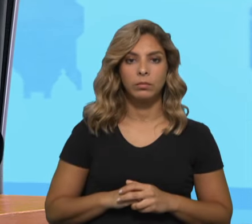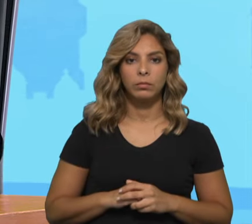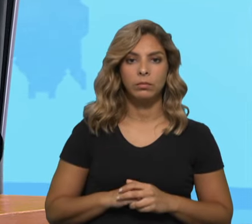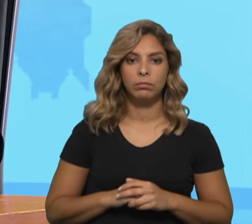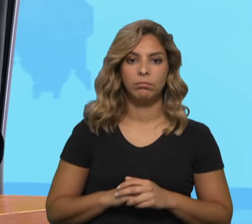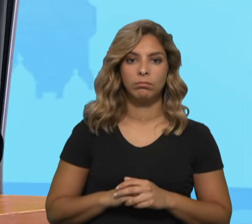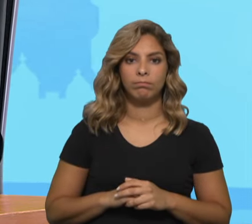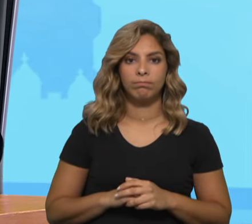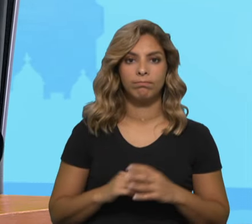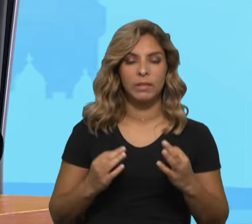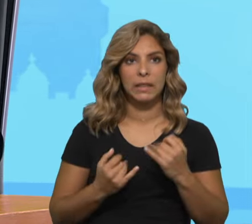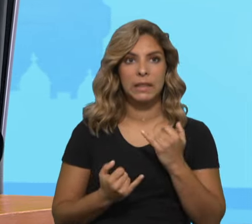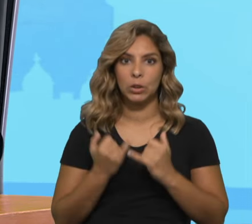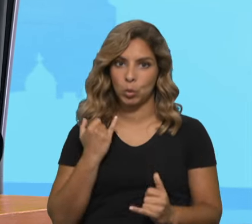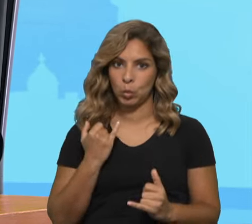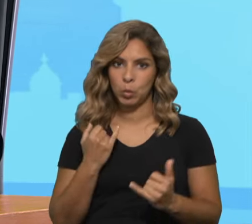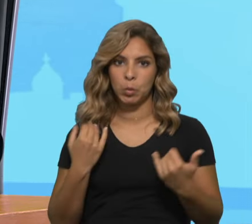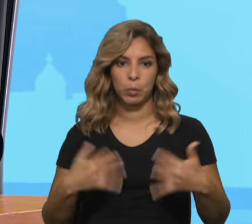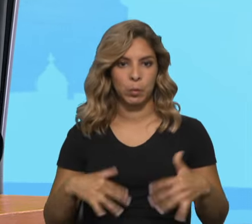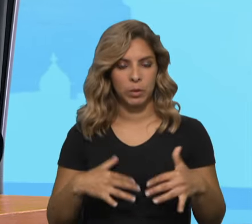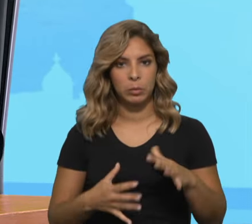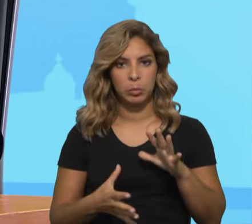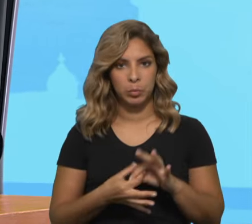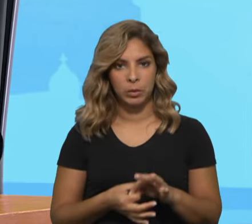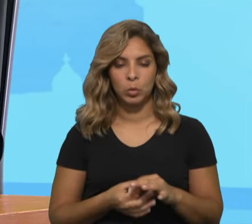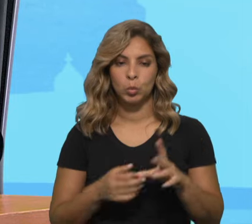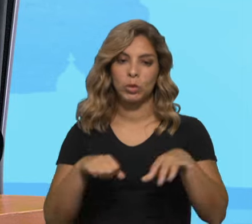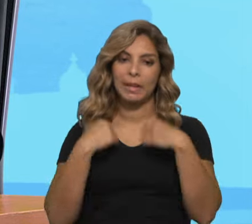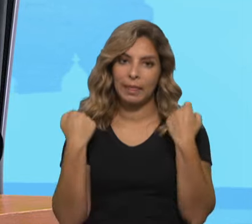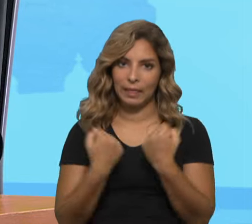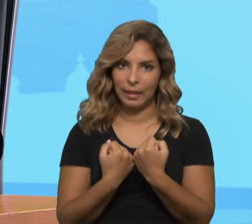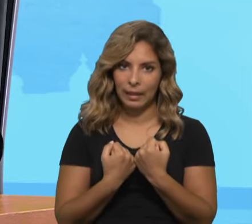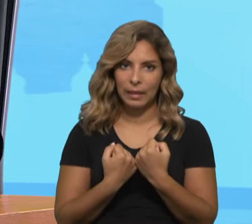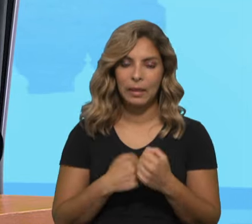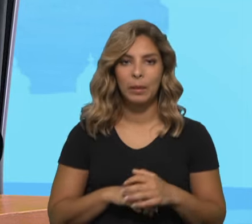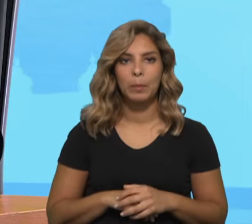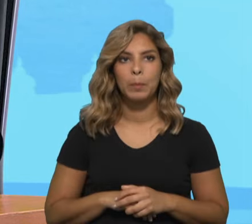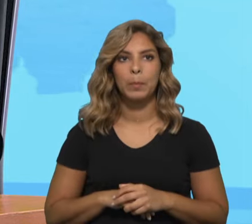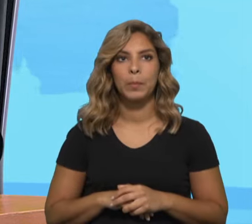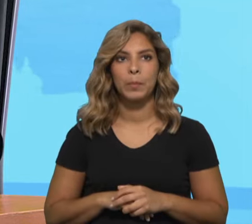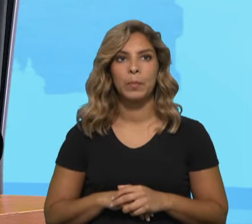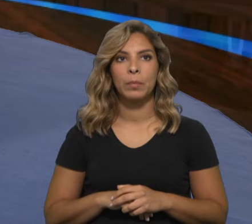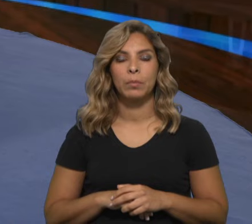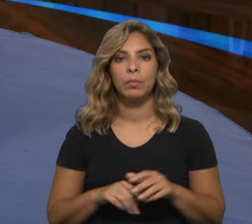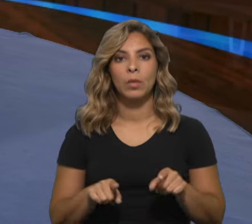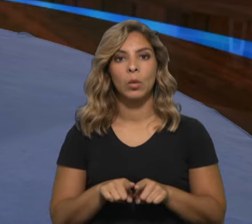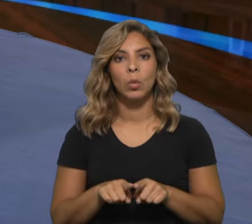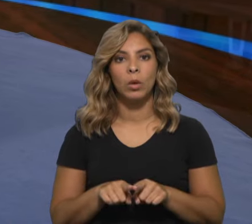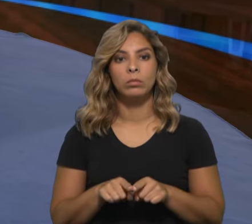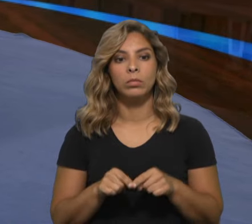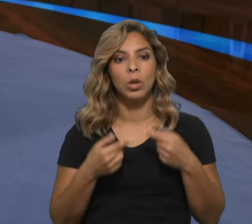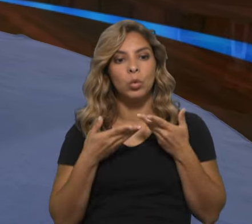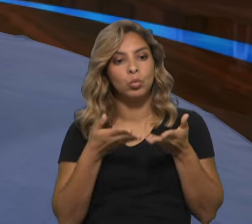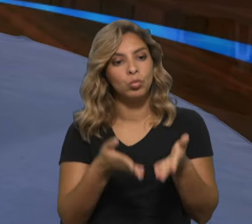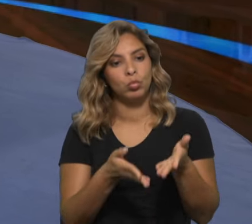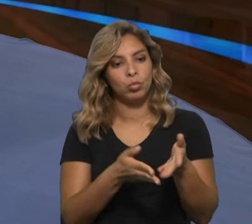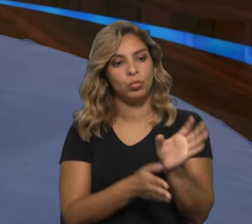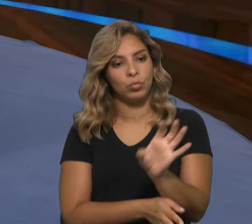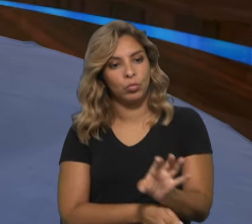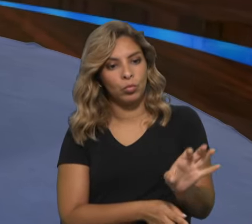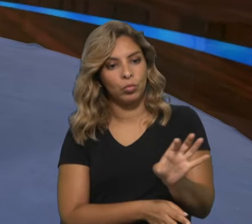maior risco para a sociedade. Portanto, como ajudar as comunidades cristãs a perceber que têm